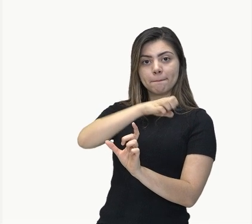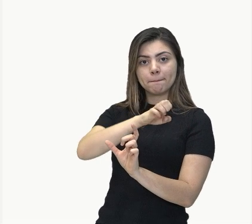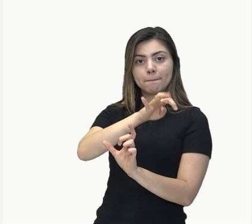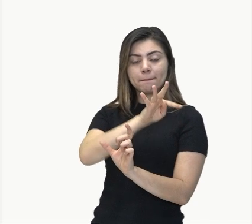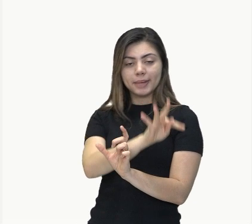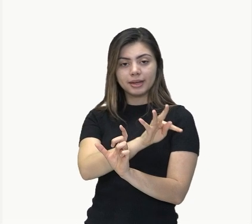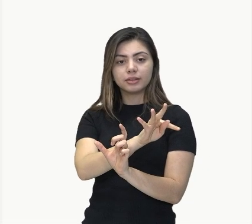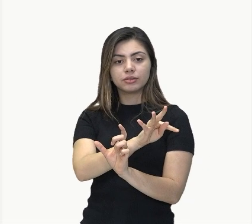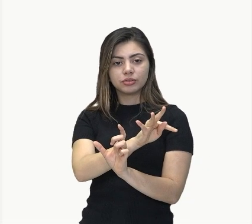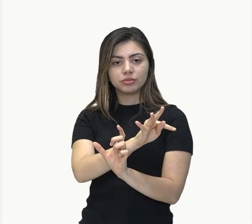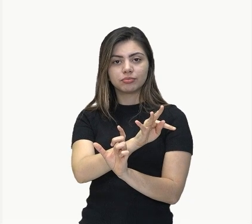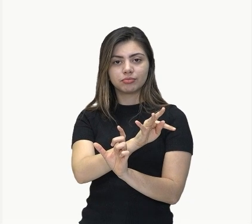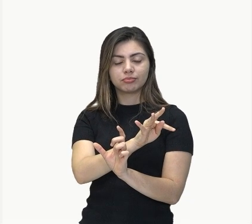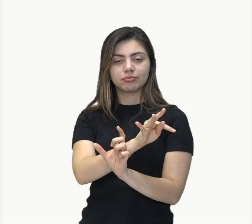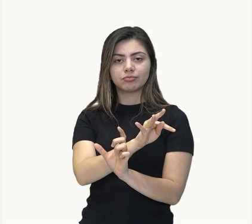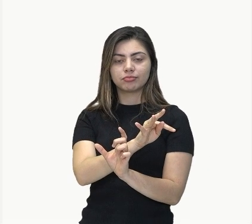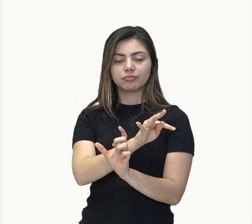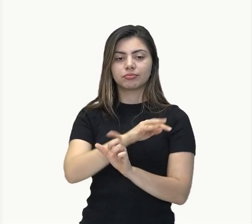eu utilizo.